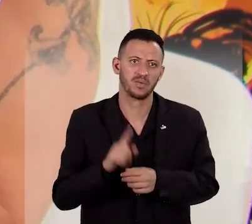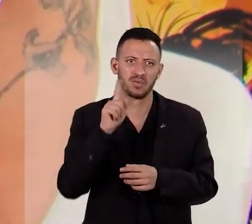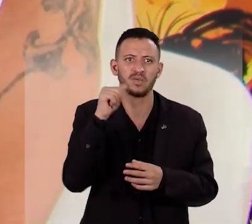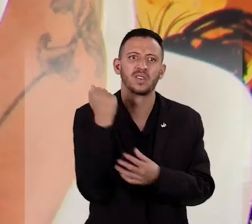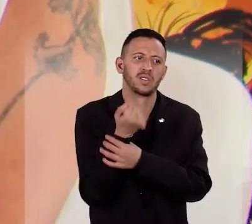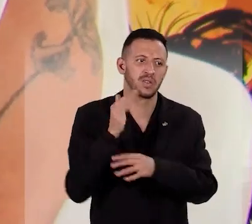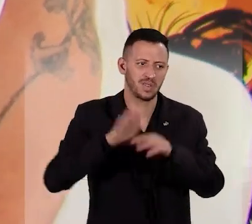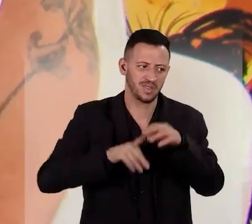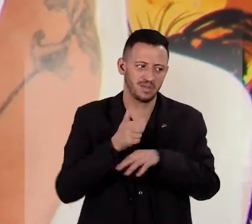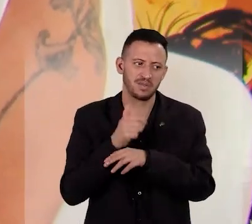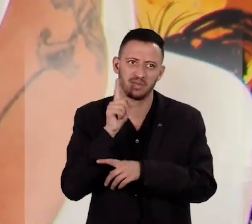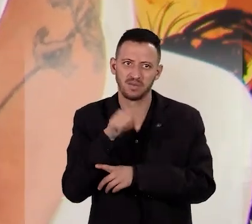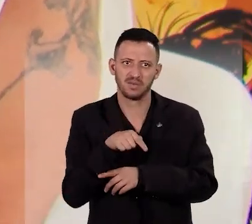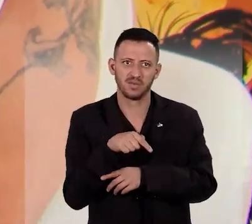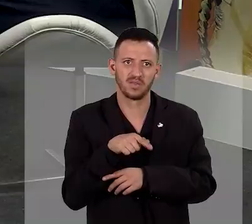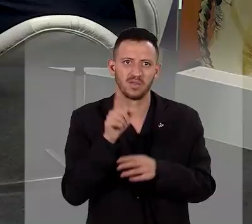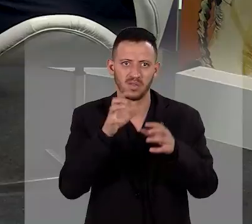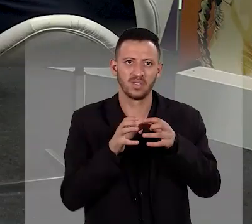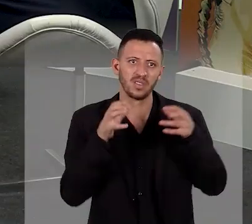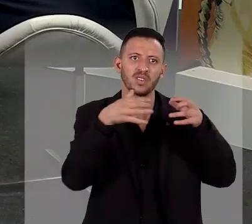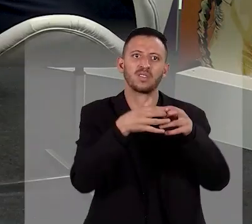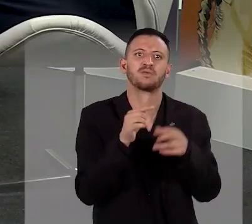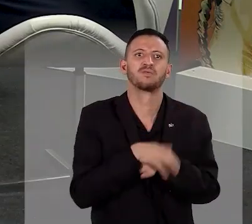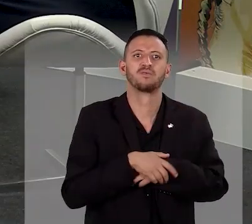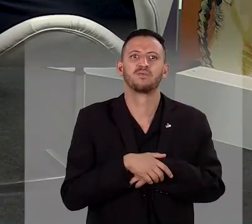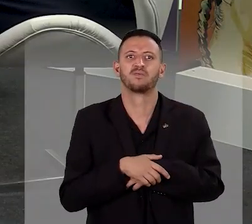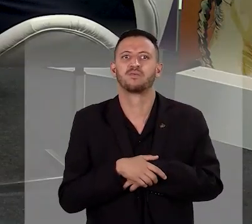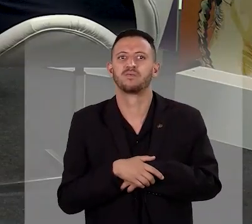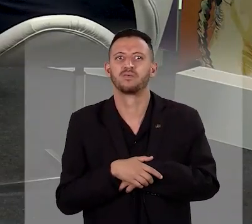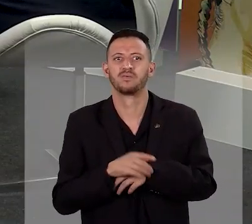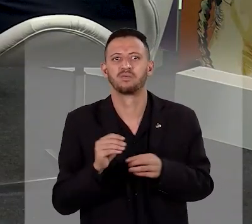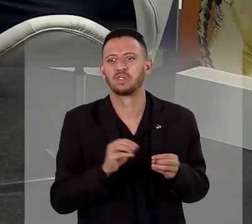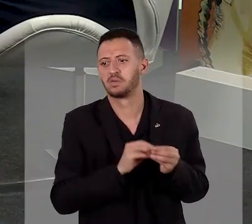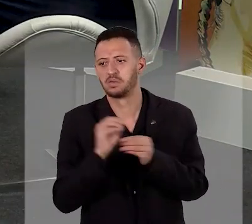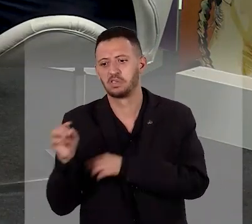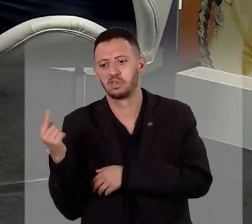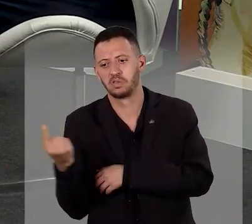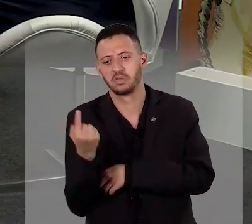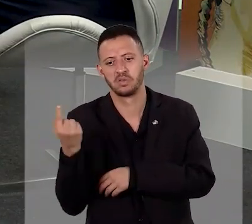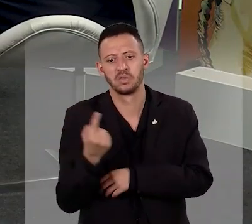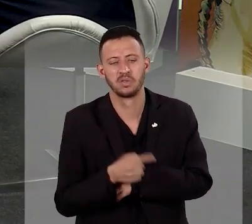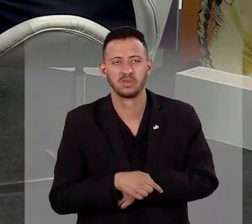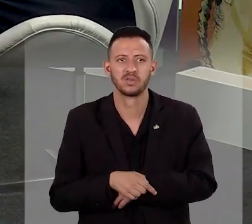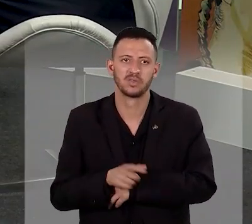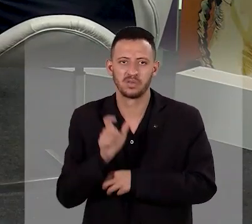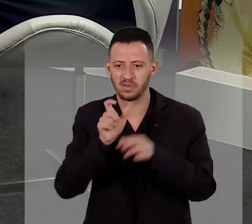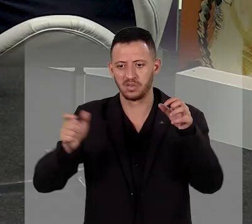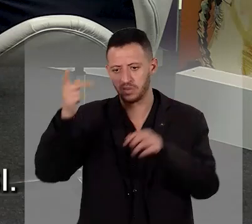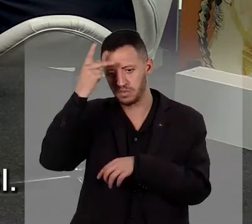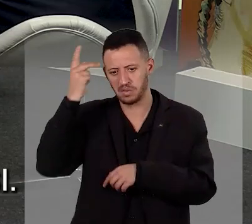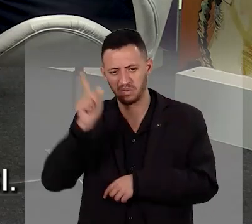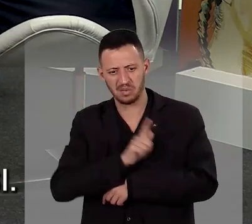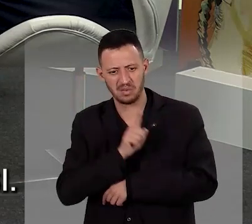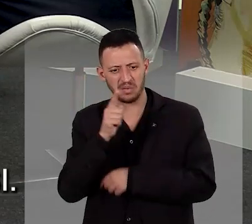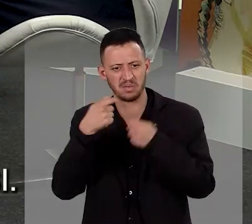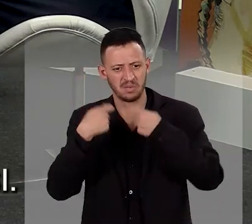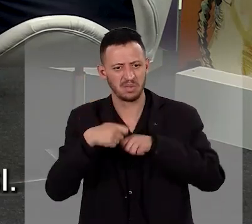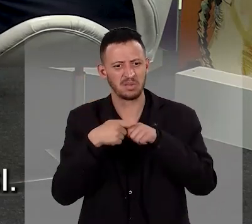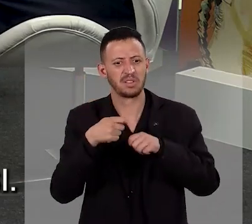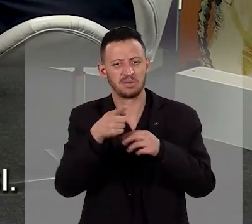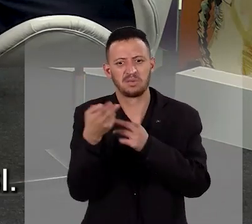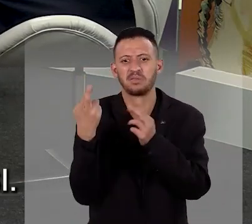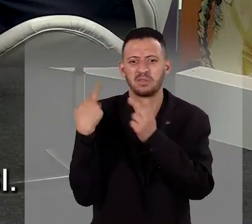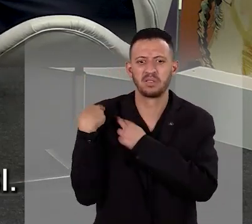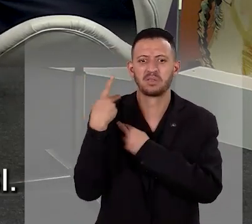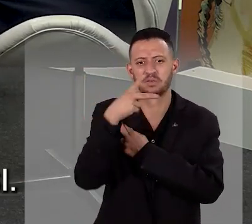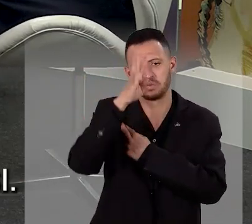tirando essa proteção trabalhista do coletivo, jogando para o individual. Tipo, de cada pessoa que